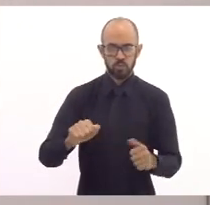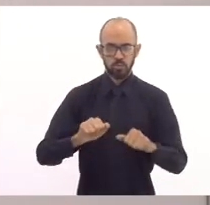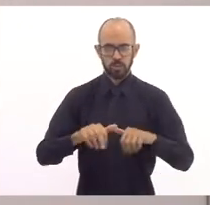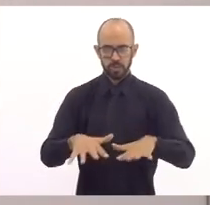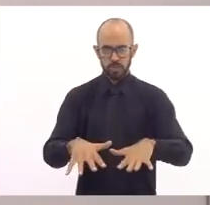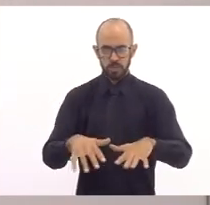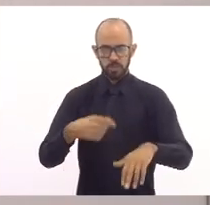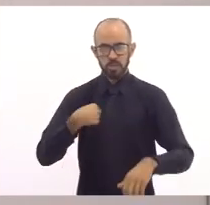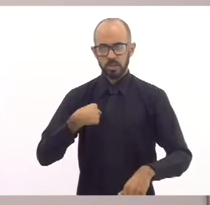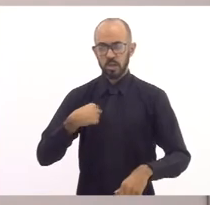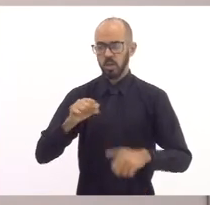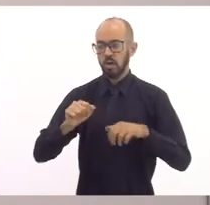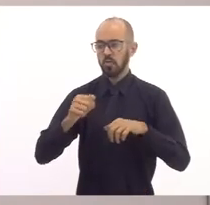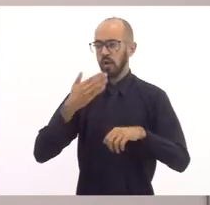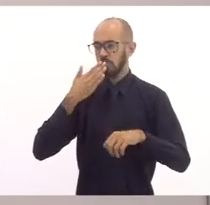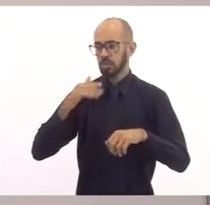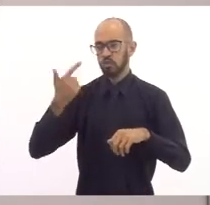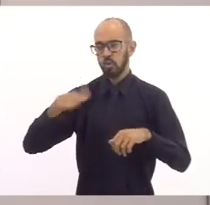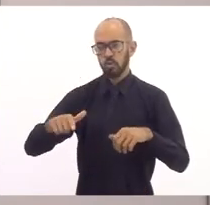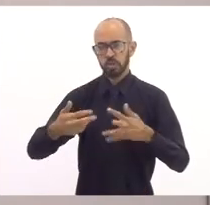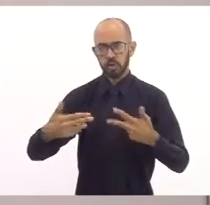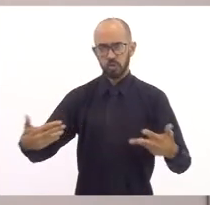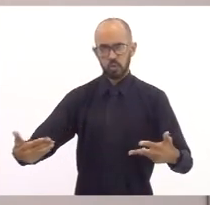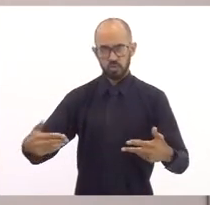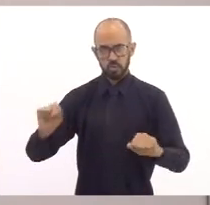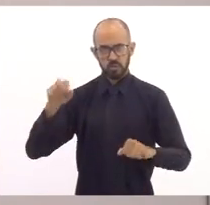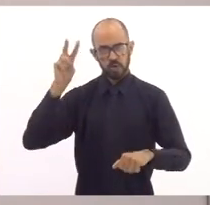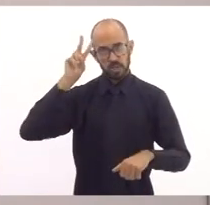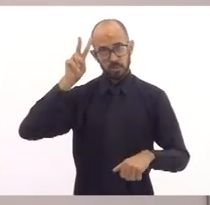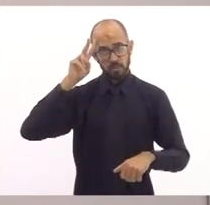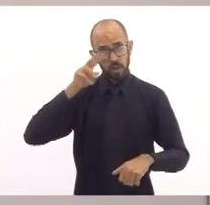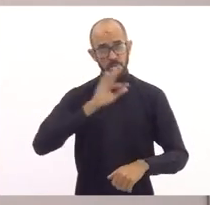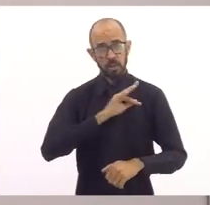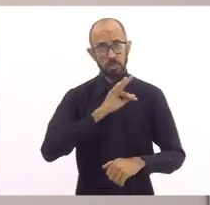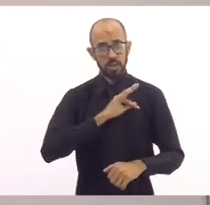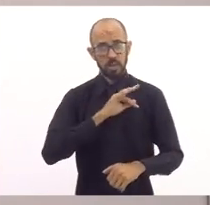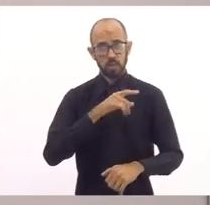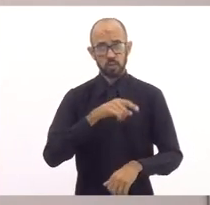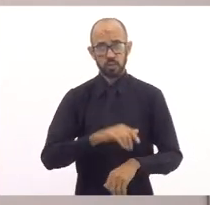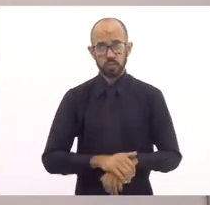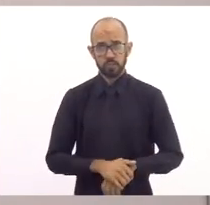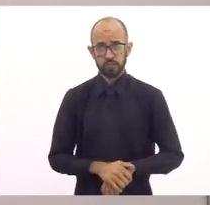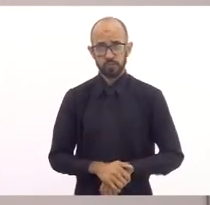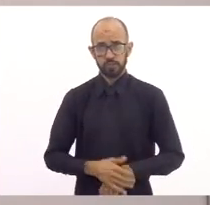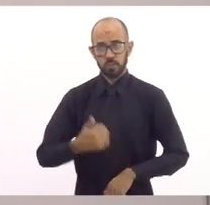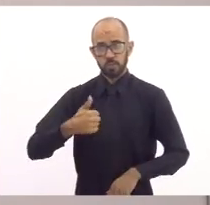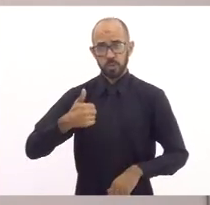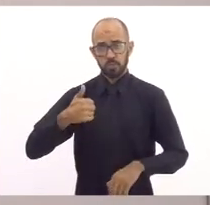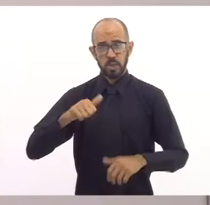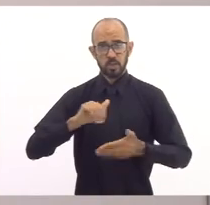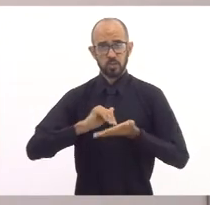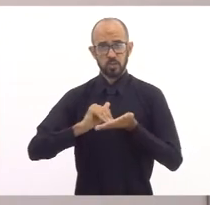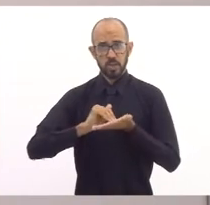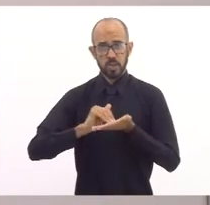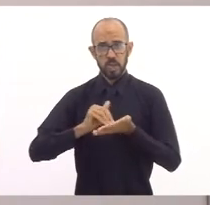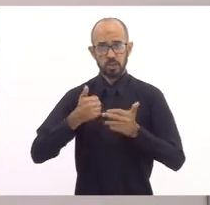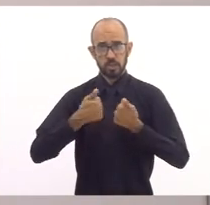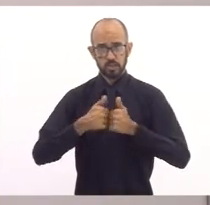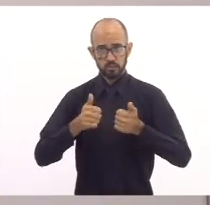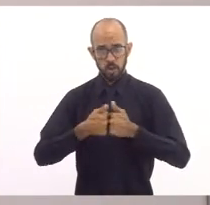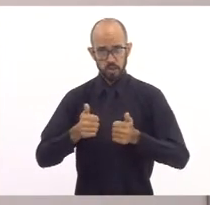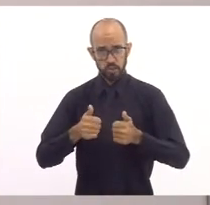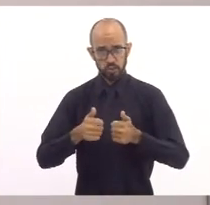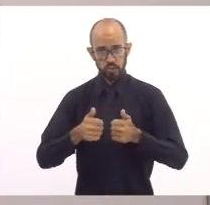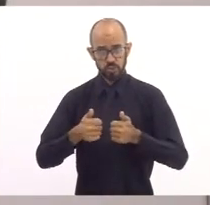faço uma outra questão, que foi lembrado lá pela deputada Marta Rocha. O primeiro secretário de transporte, porque nós